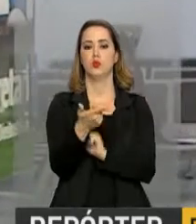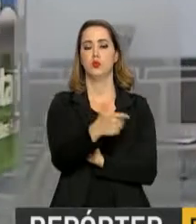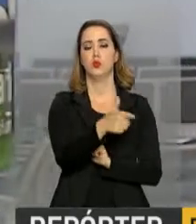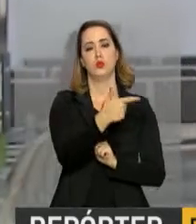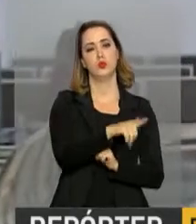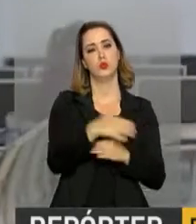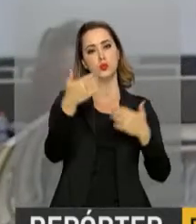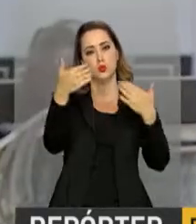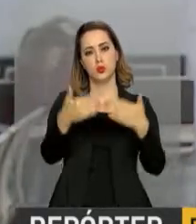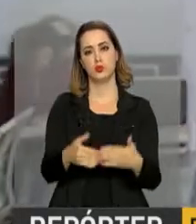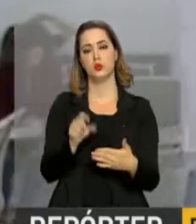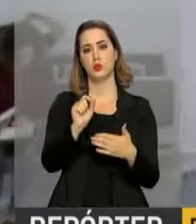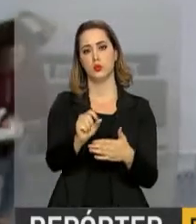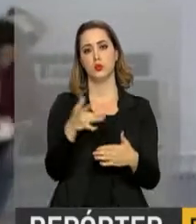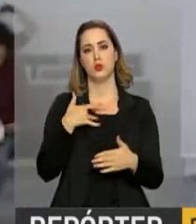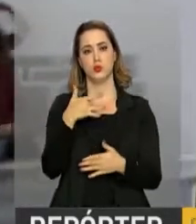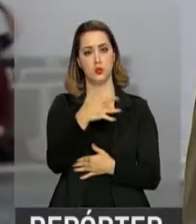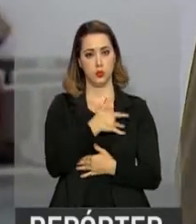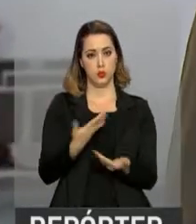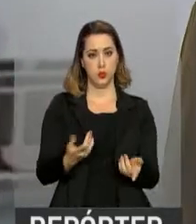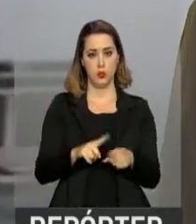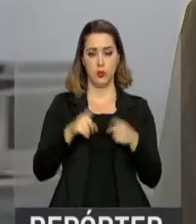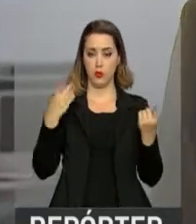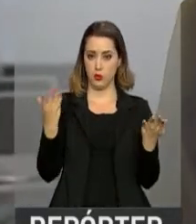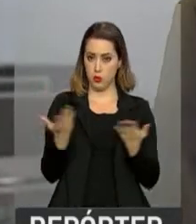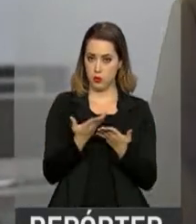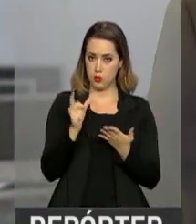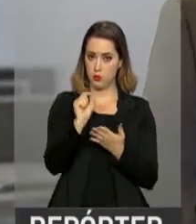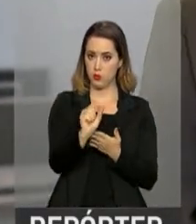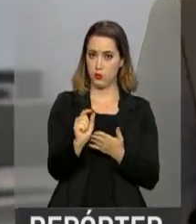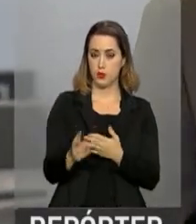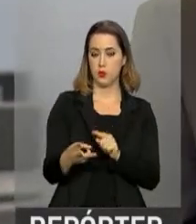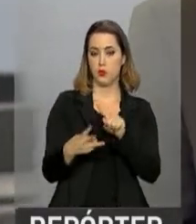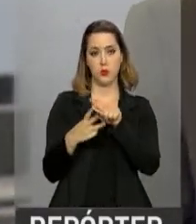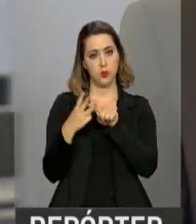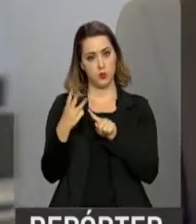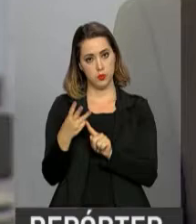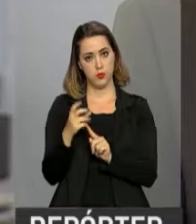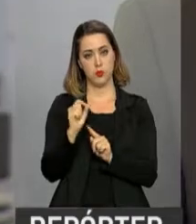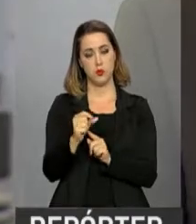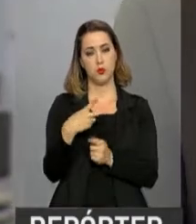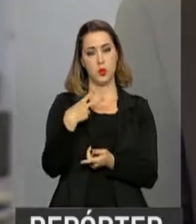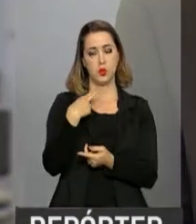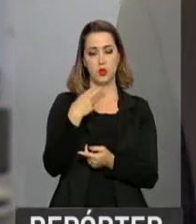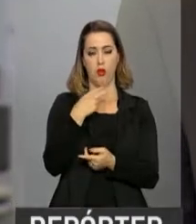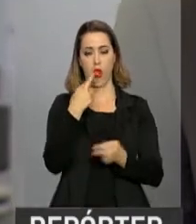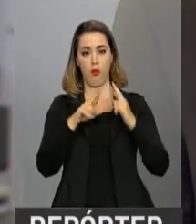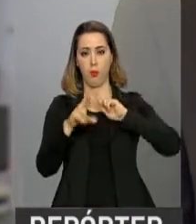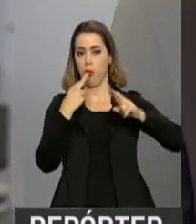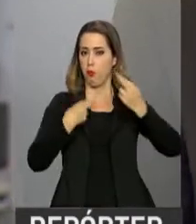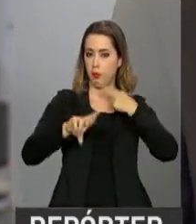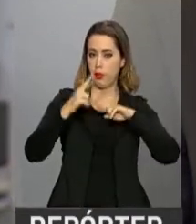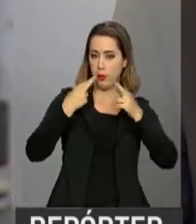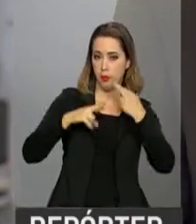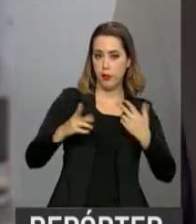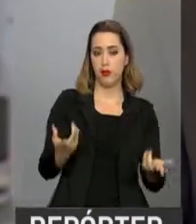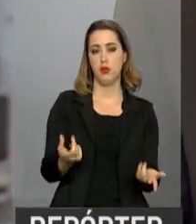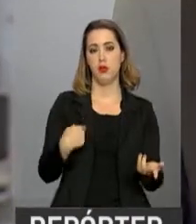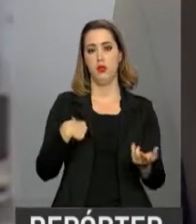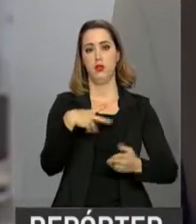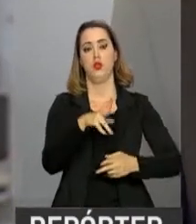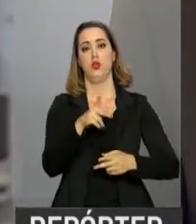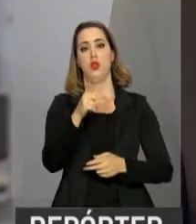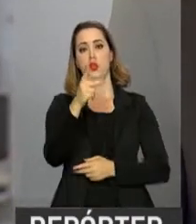dos planos de saúde. Mas como o setor está entre os três que mais recebem reclamações nos PROCONs, ao lado